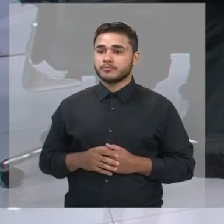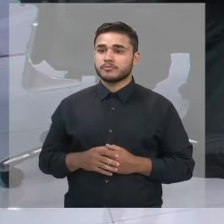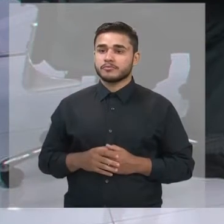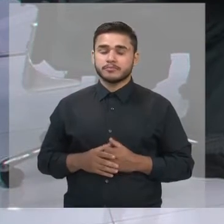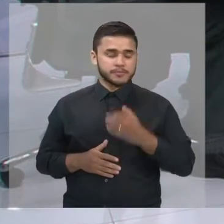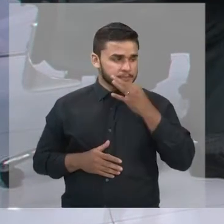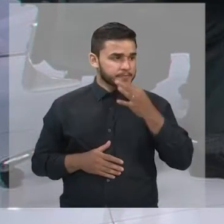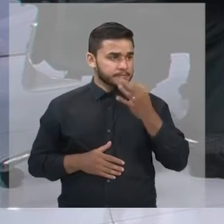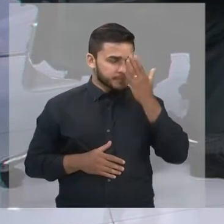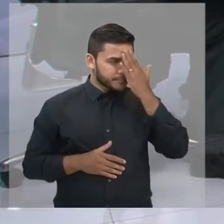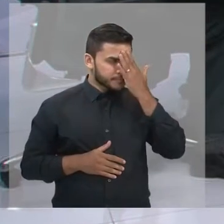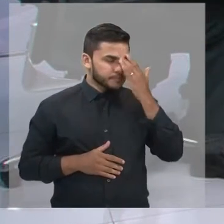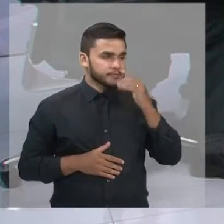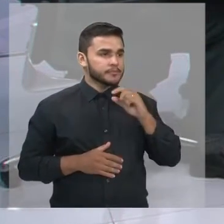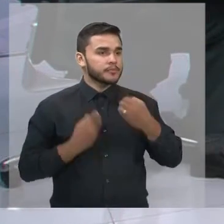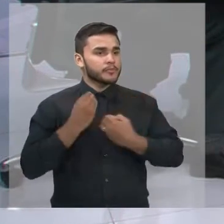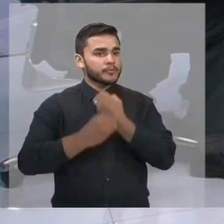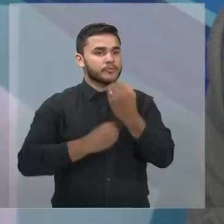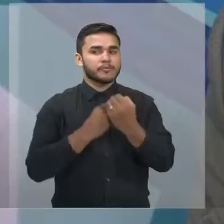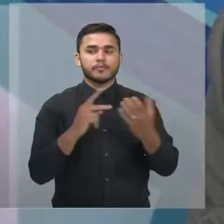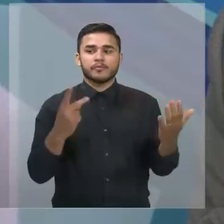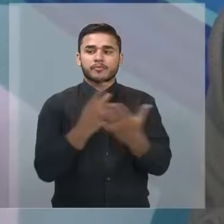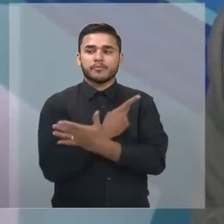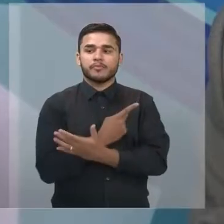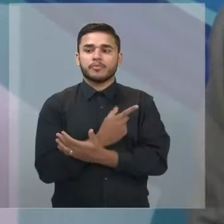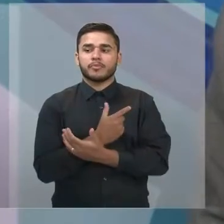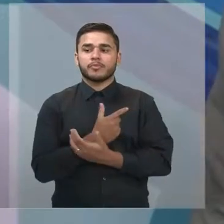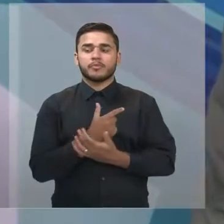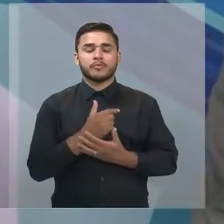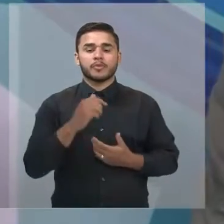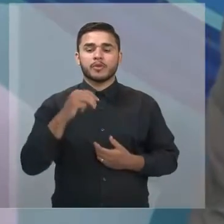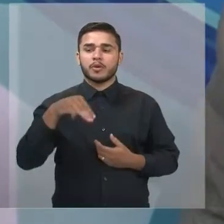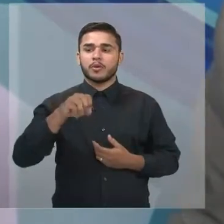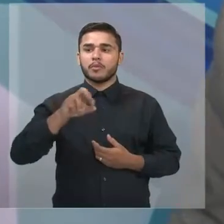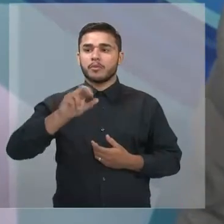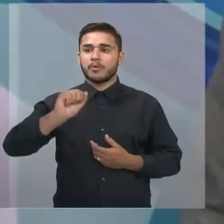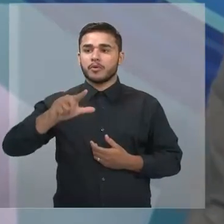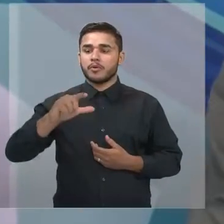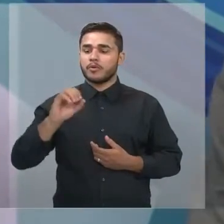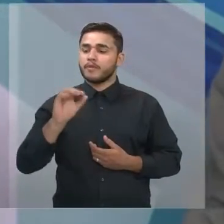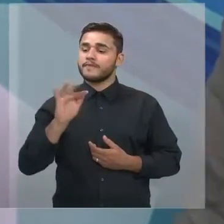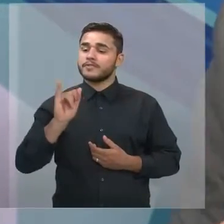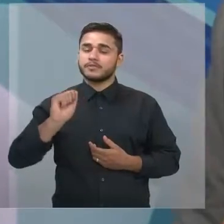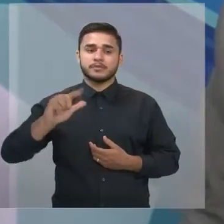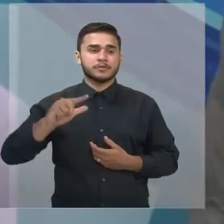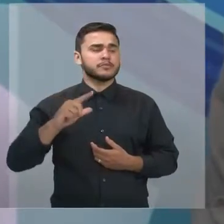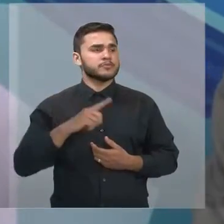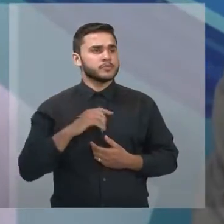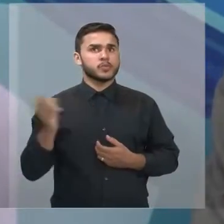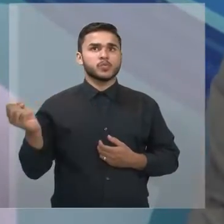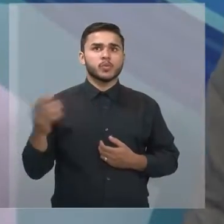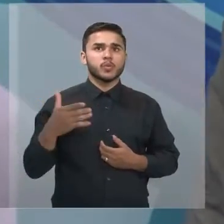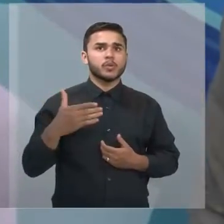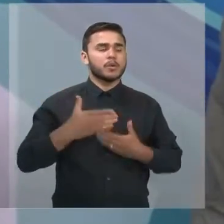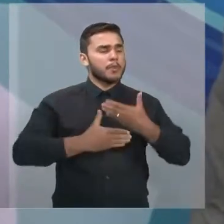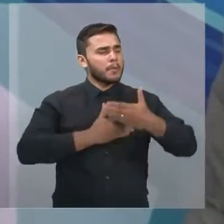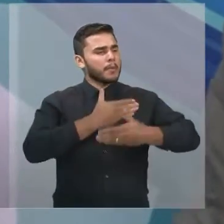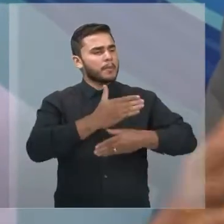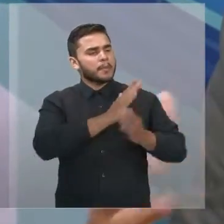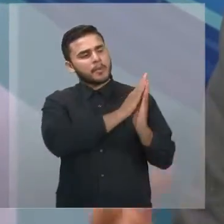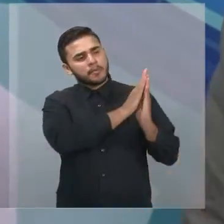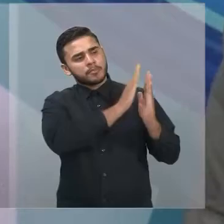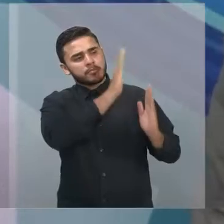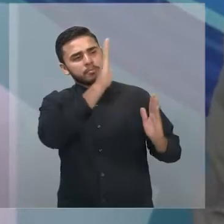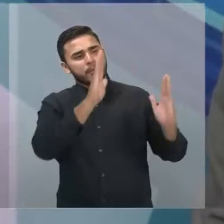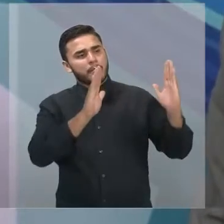tentativa de construir uma moral oficial é um movimento, como houve um movimento modernista, houve um movimento parnasiano, tem